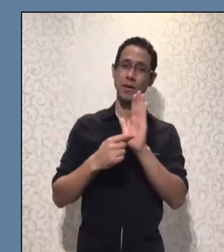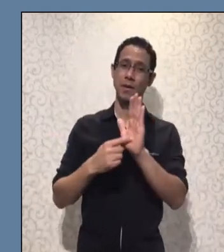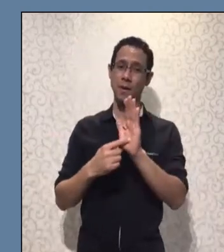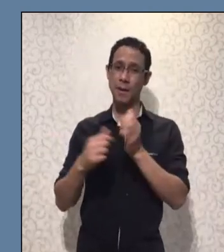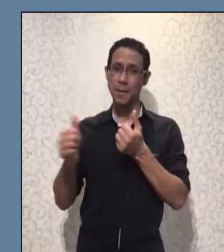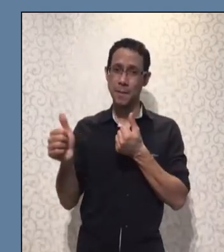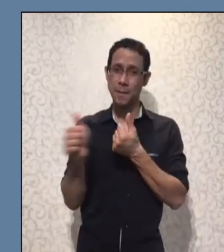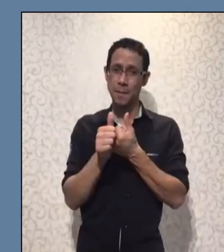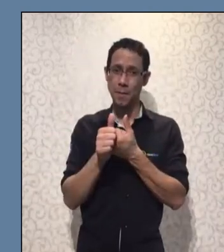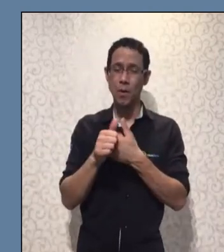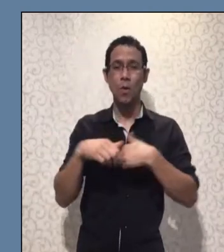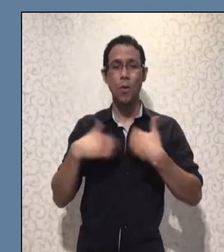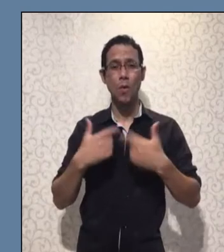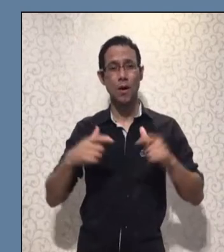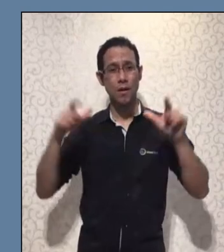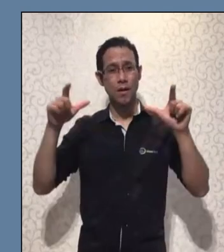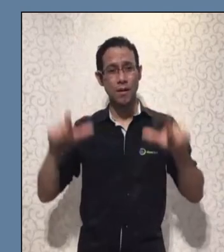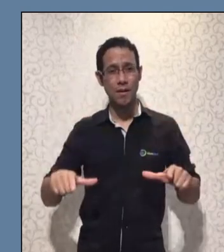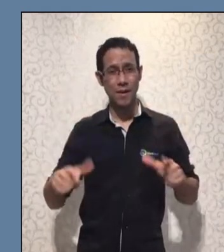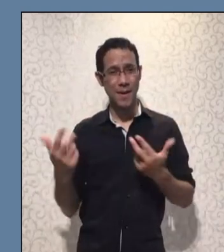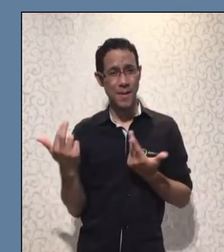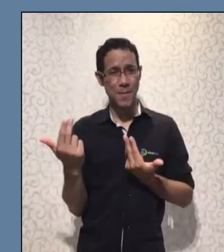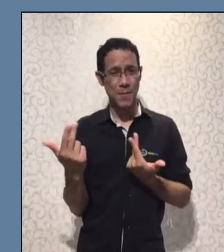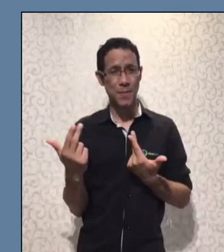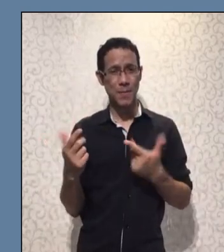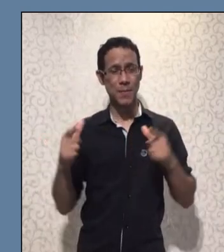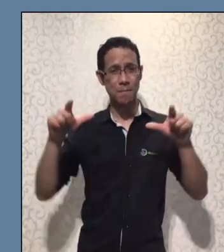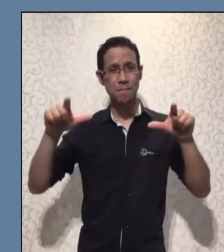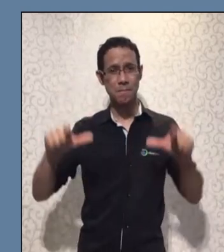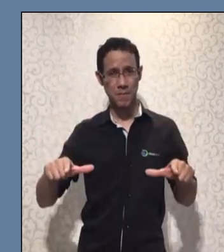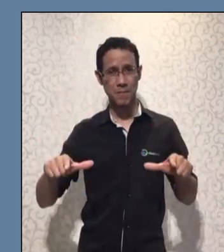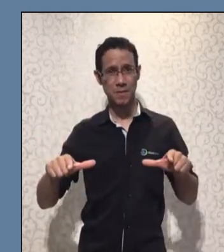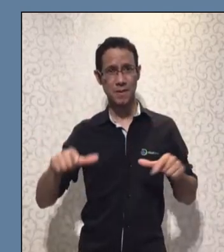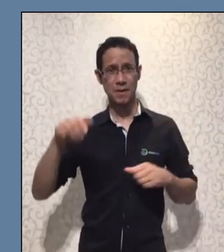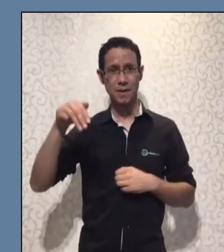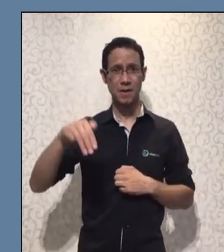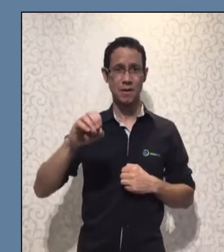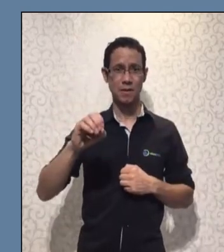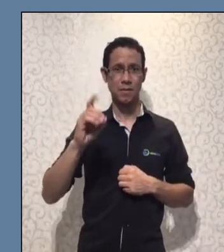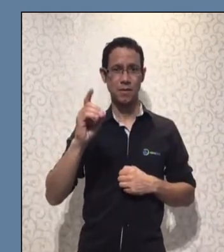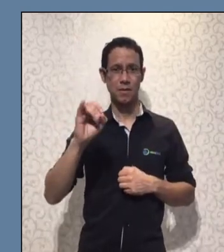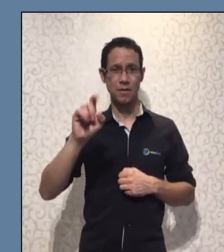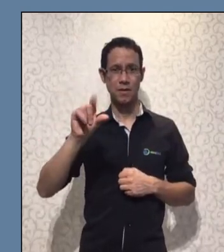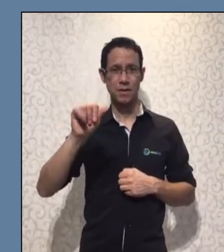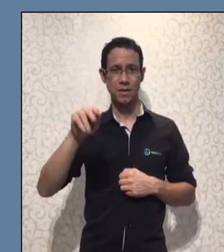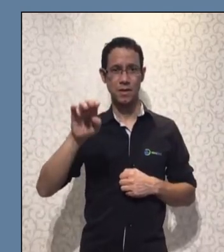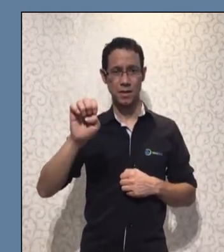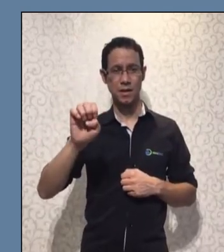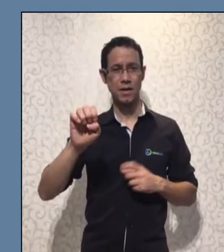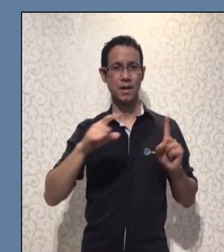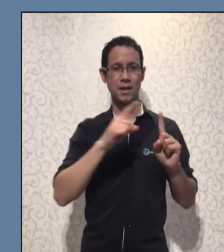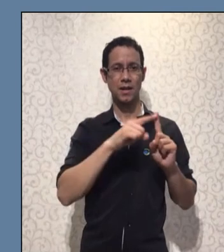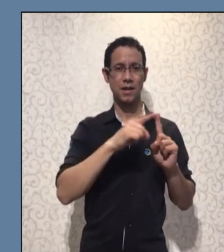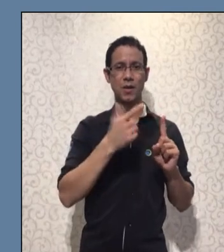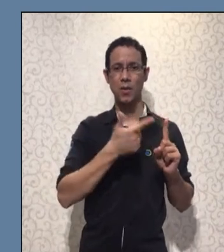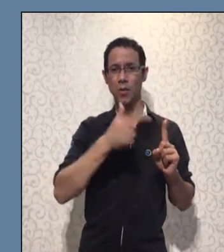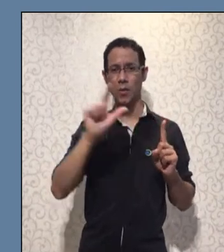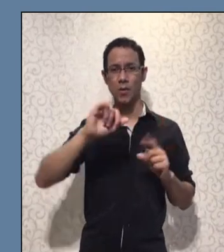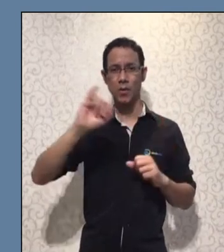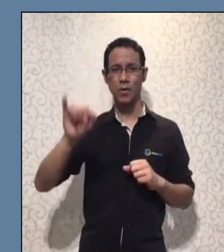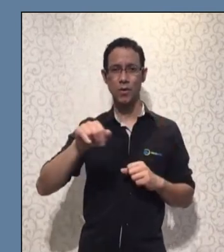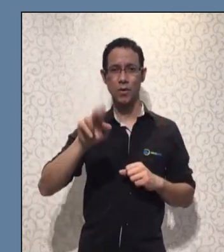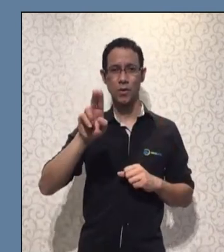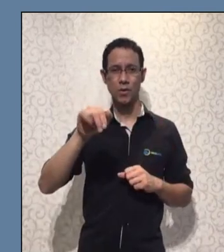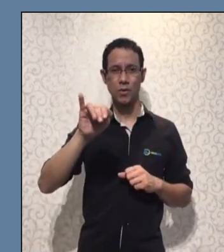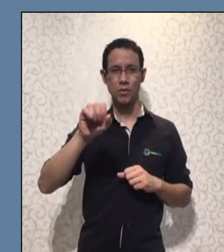mesmo espaço, ou convivendo no mesmo espaço, Modigliani, o autorretrato do Modigliani, o autorretrato do Júnior Sucy e